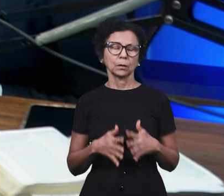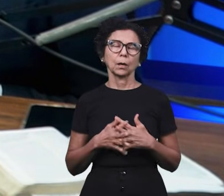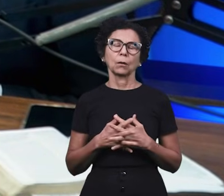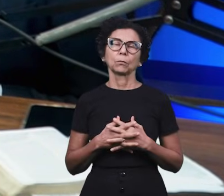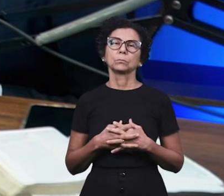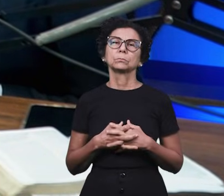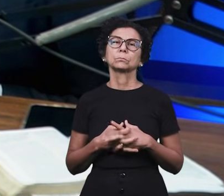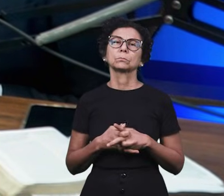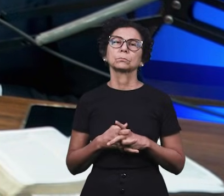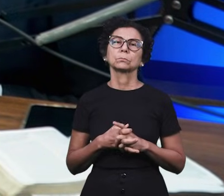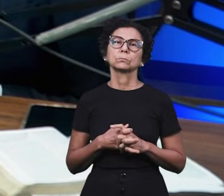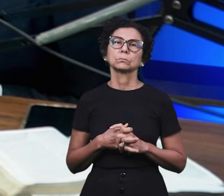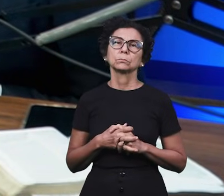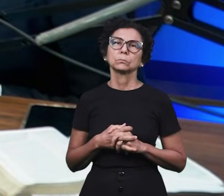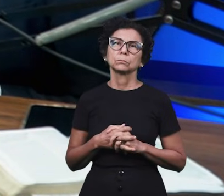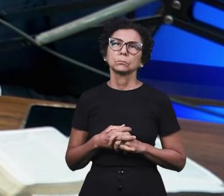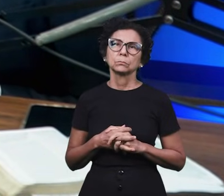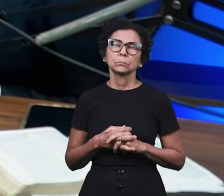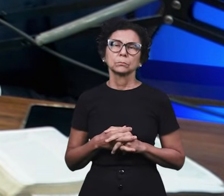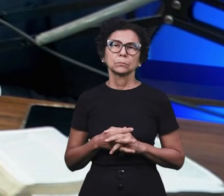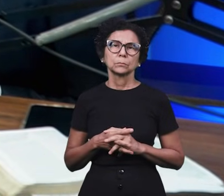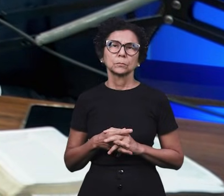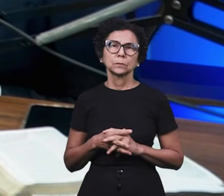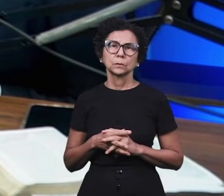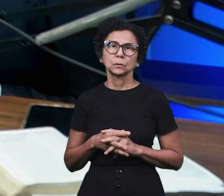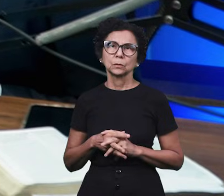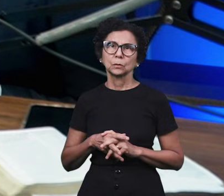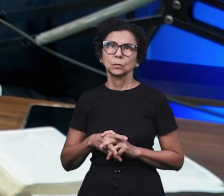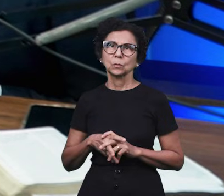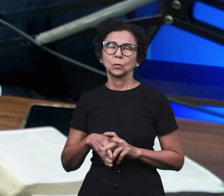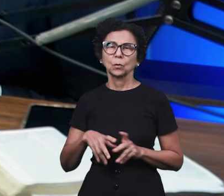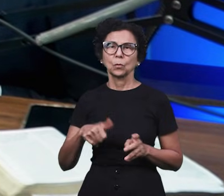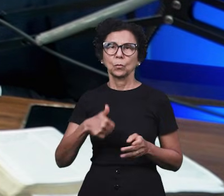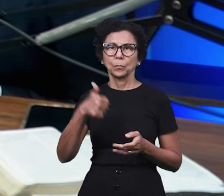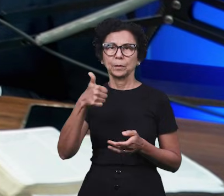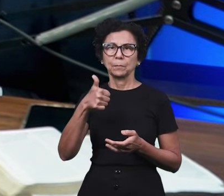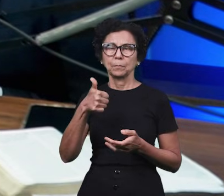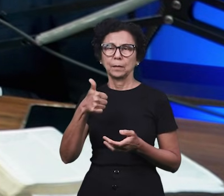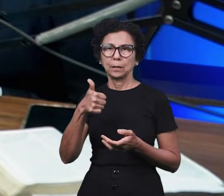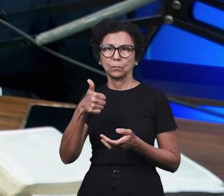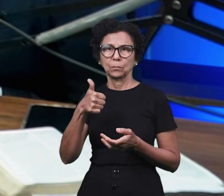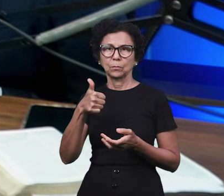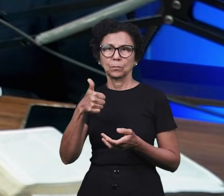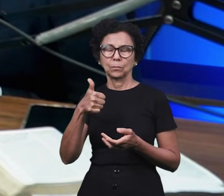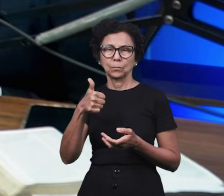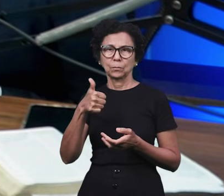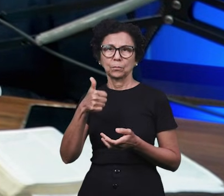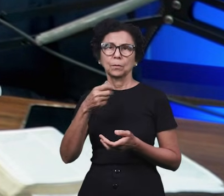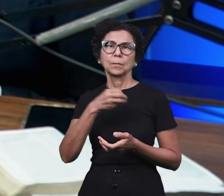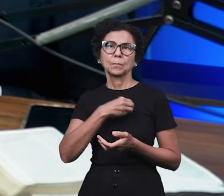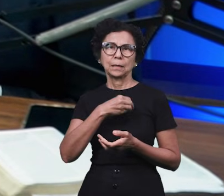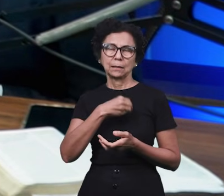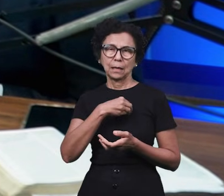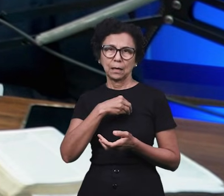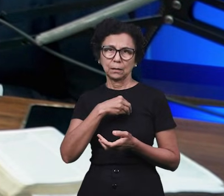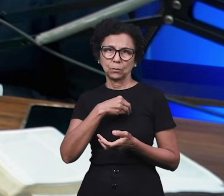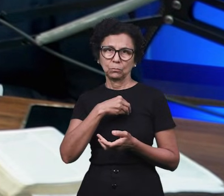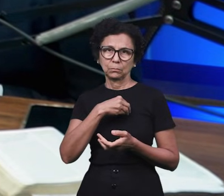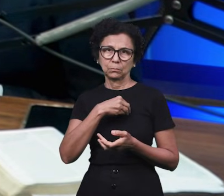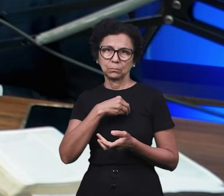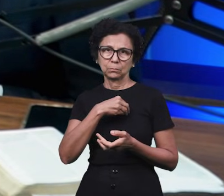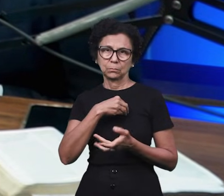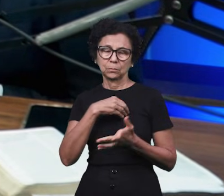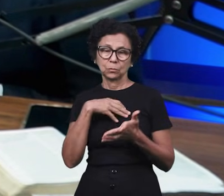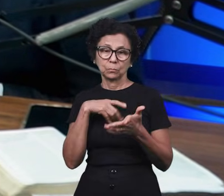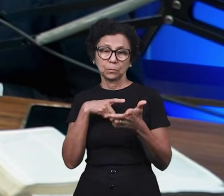ele, com o pecado original, ele passou a ser dominado pelo pecado. Né? Muito bom. Há um domínio